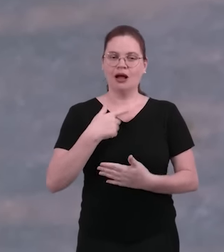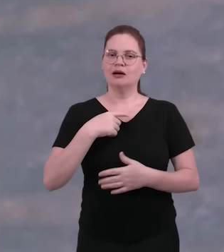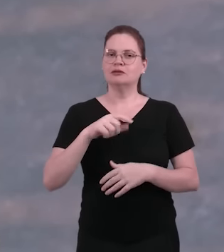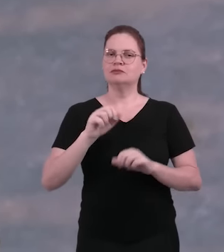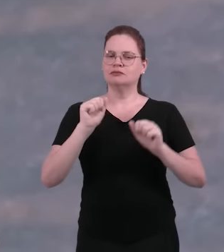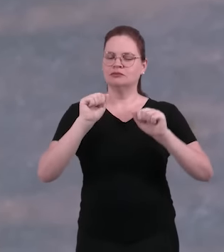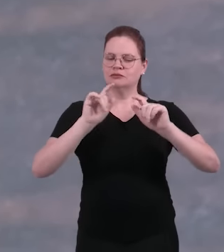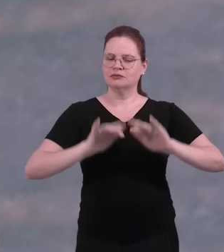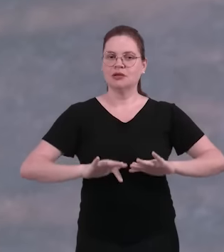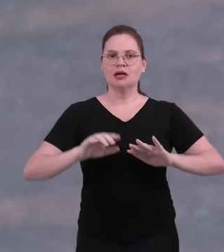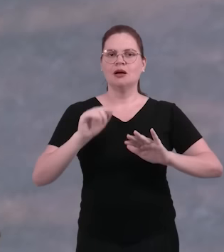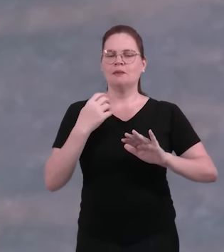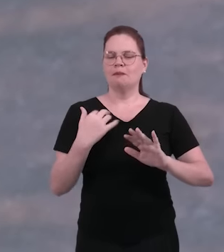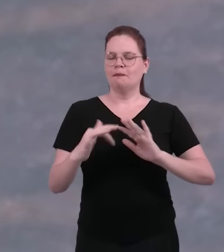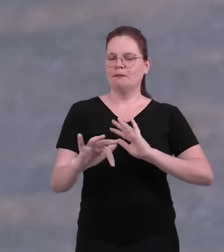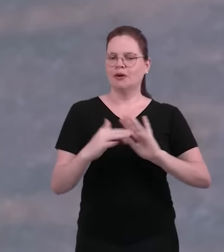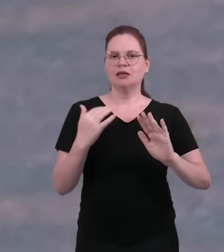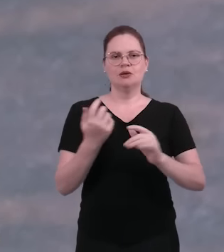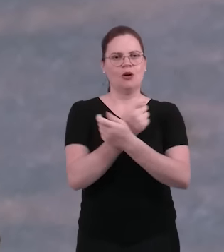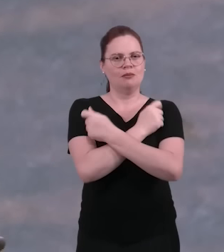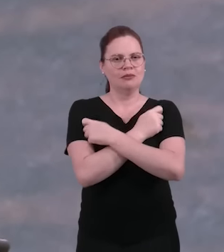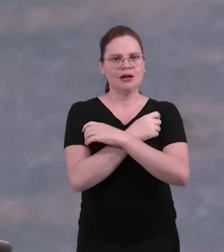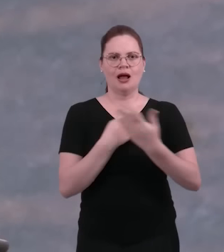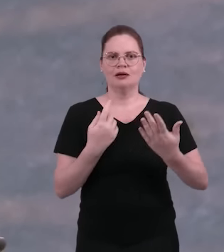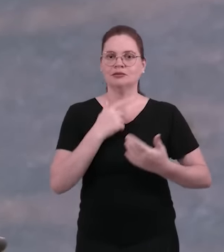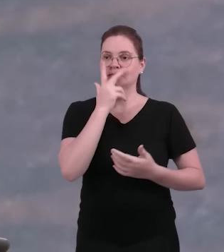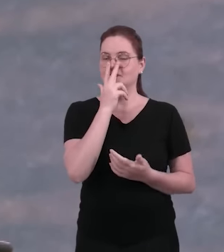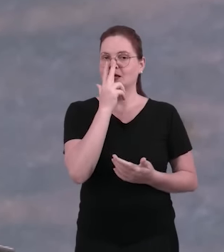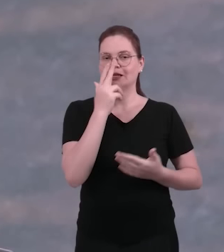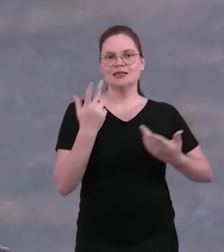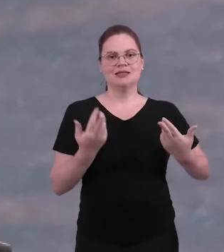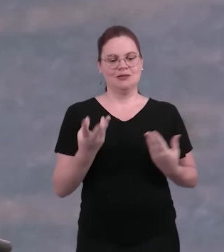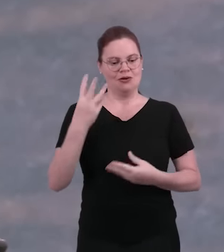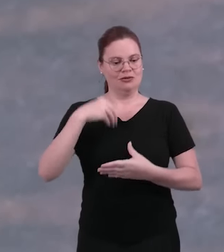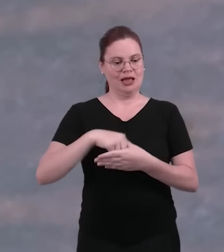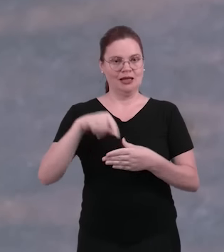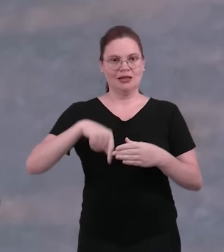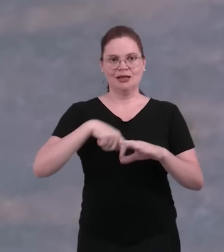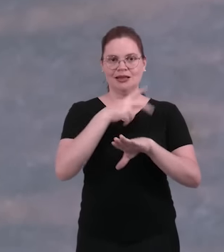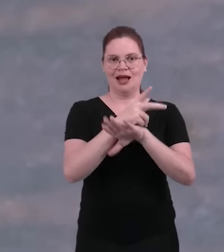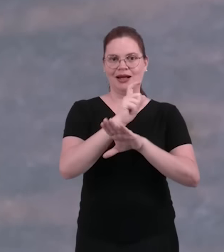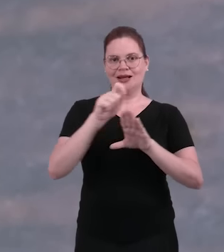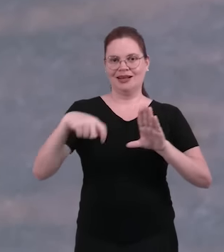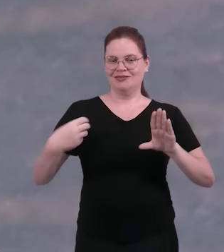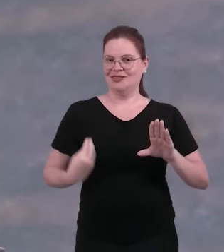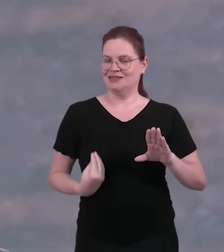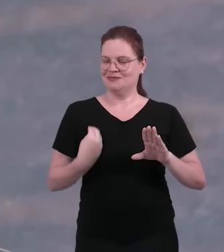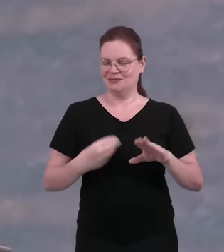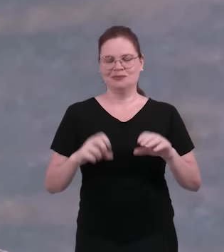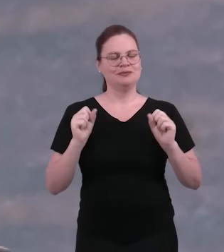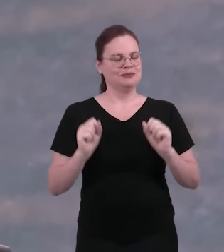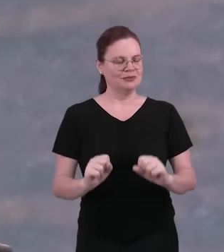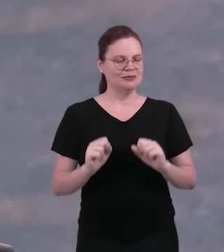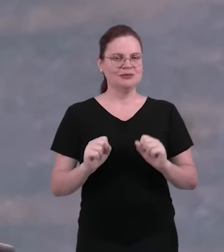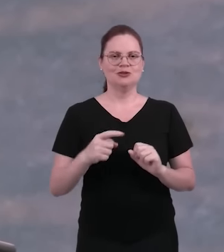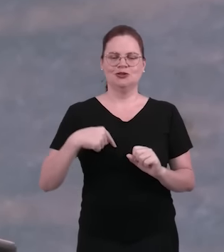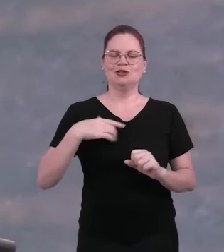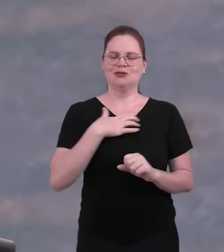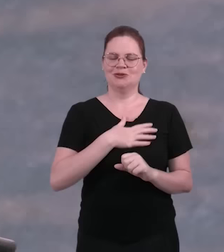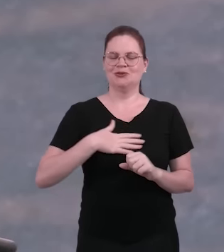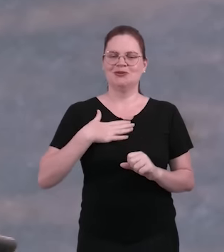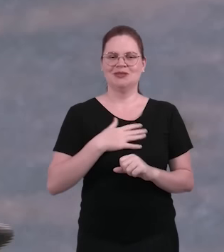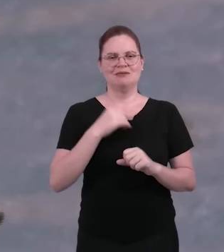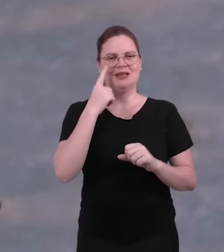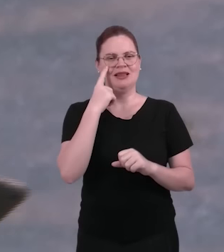é, manda um abraço pra gente aqui. É como se você estivesse aqui dentro do estúdio participando com a gente. Isso é muito interessante, a gente gosta muito